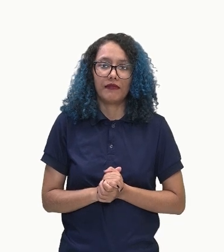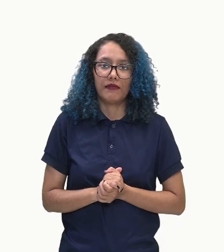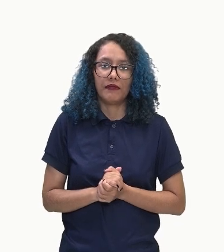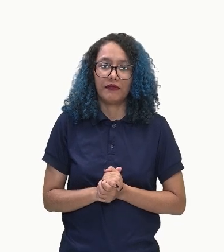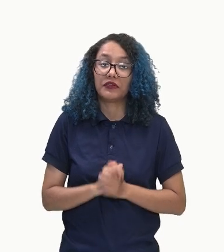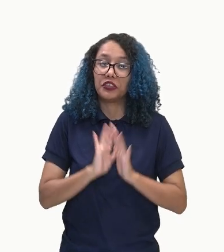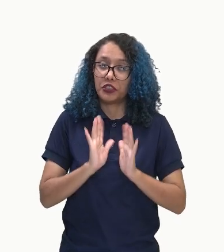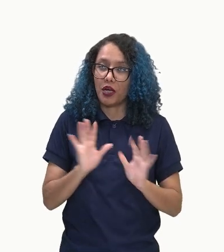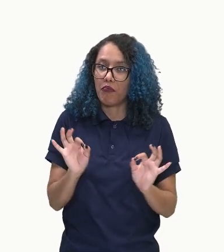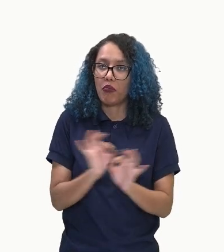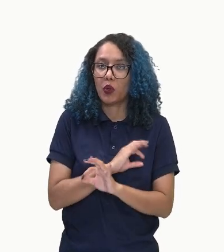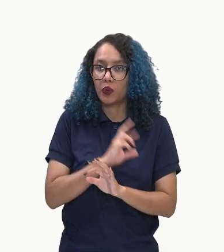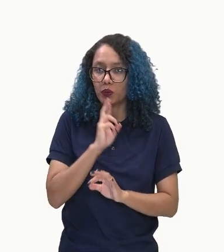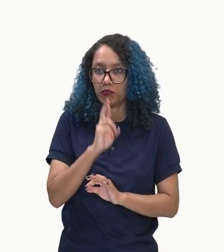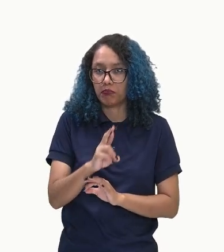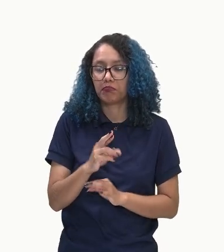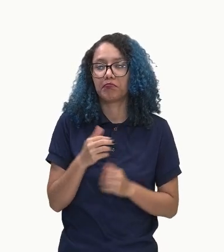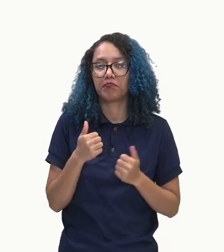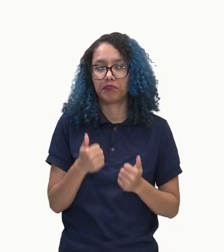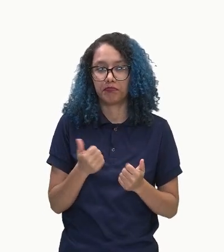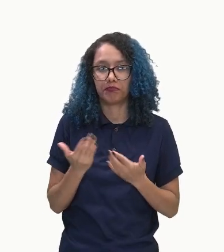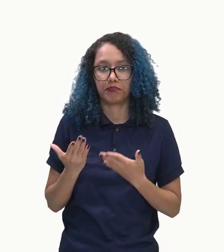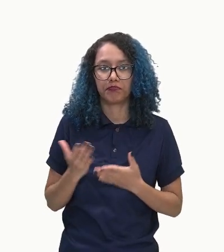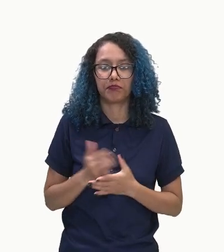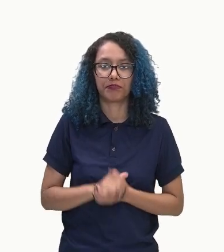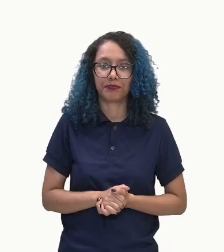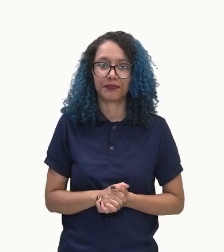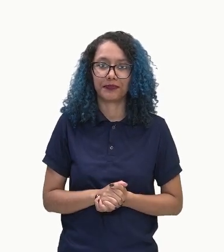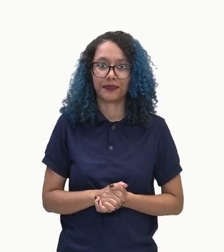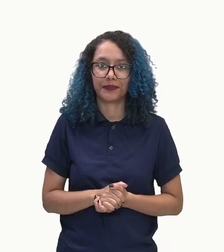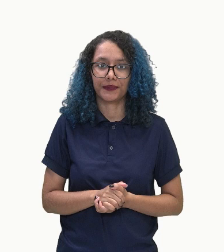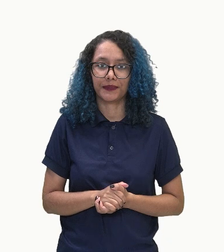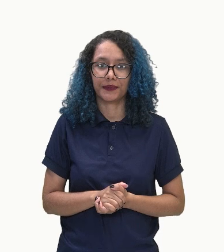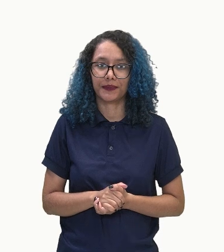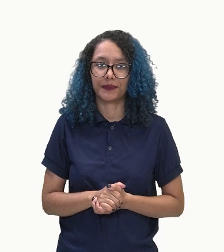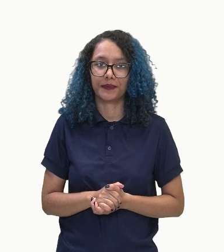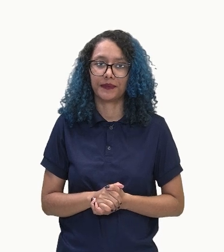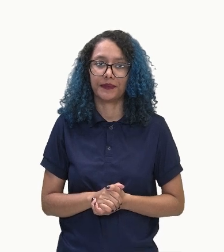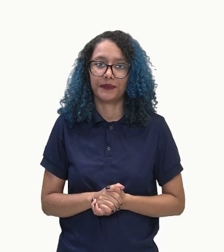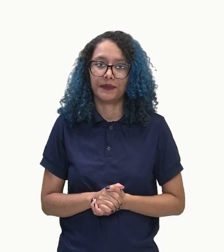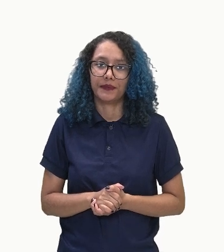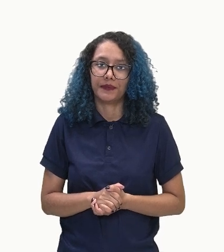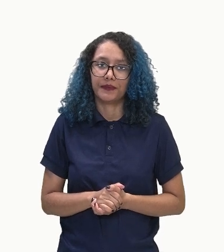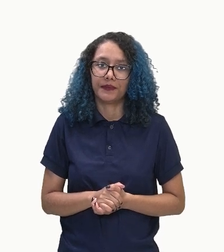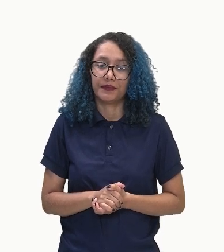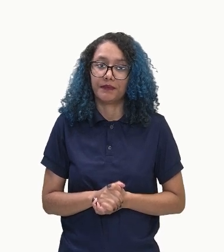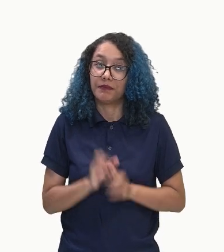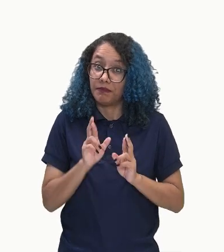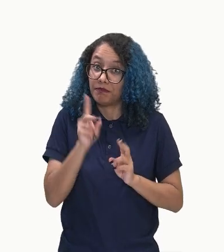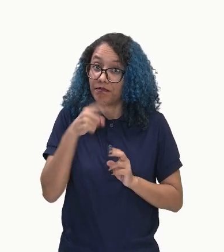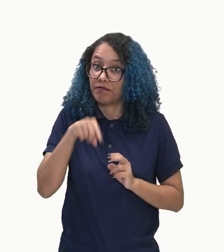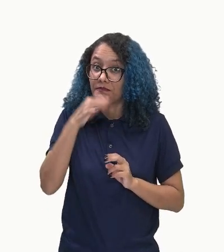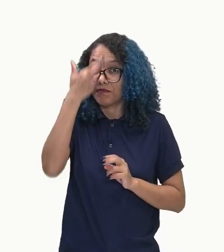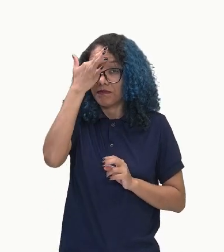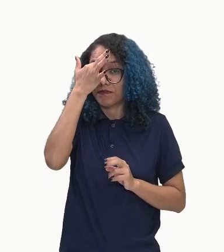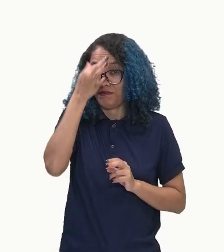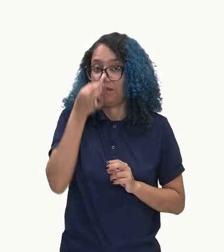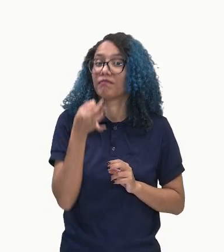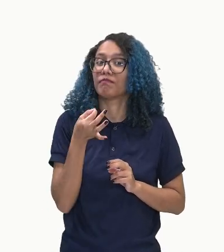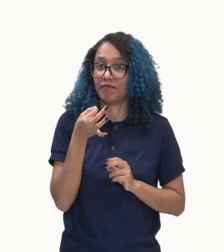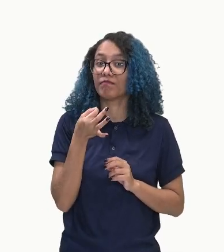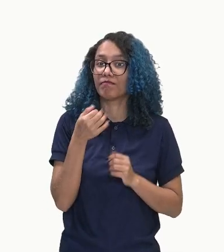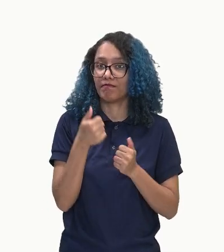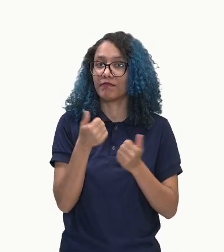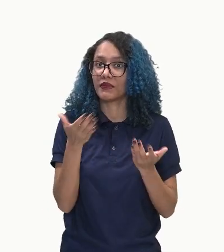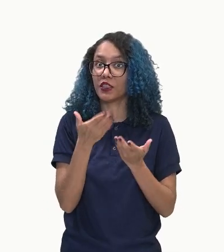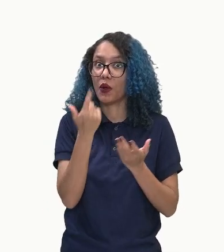Resolvemos aqui a nossa primeira situação, problema. Tudo bem? Espero que você tenha compreendido, porque agora a gente vai fazer mais